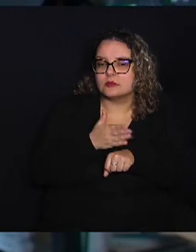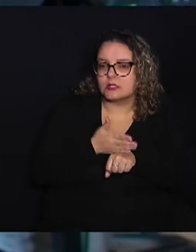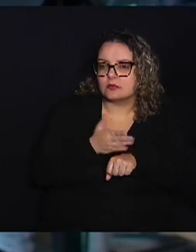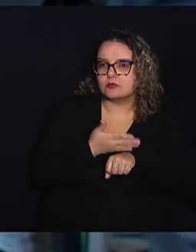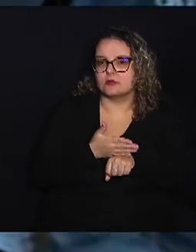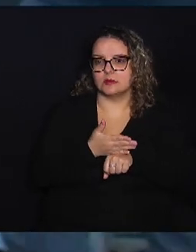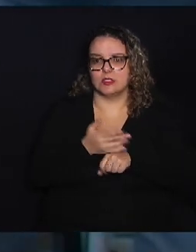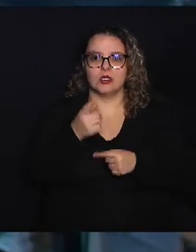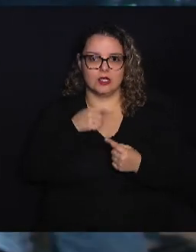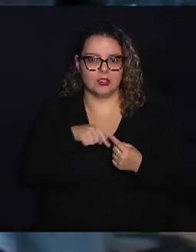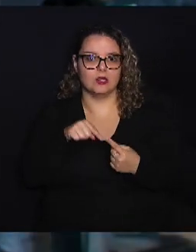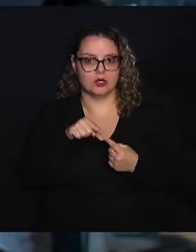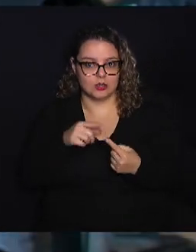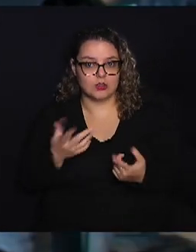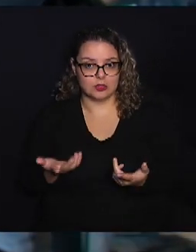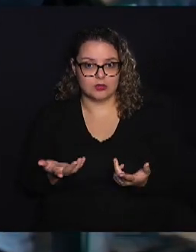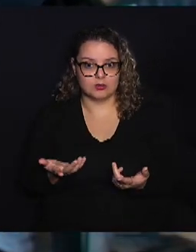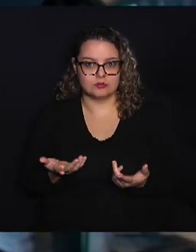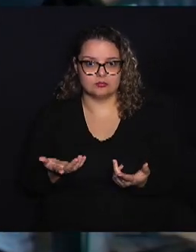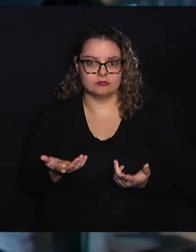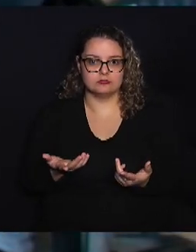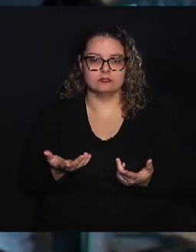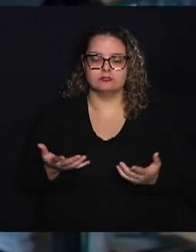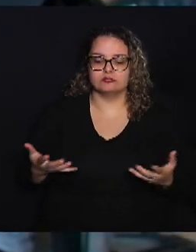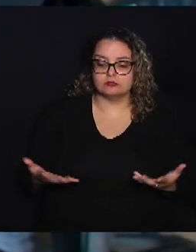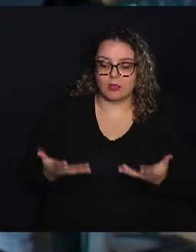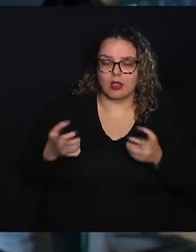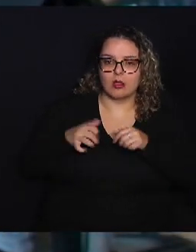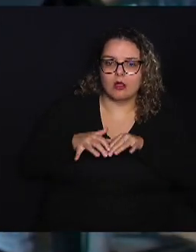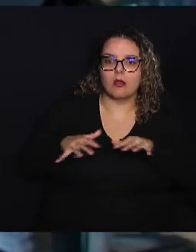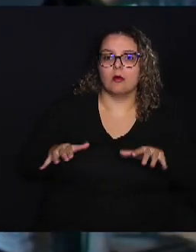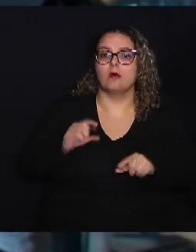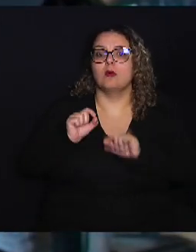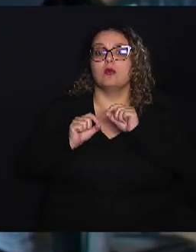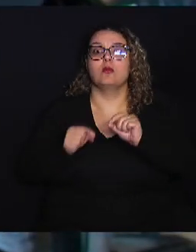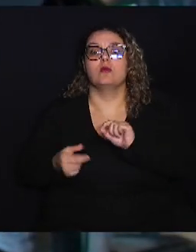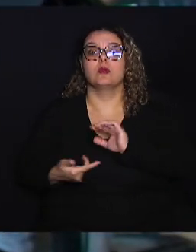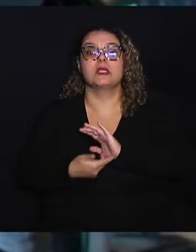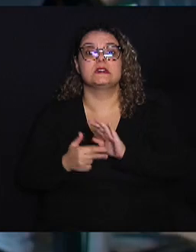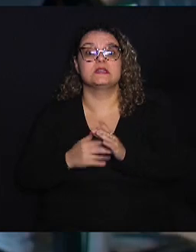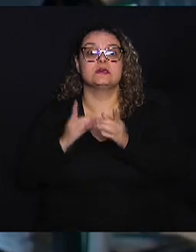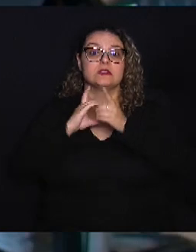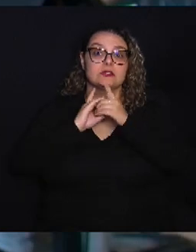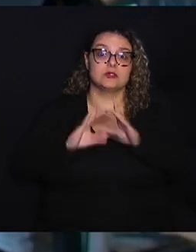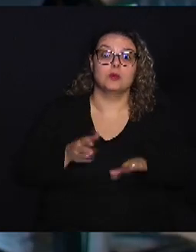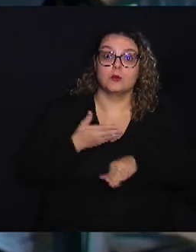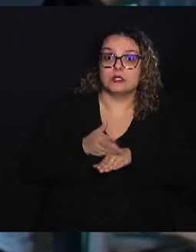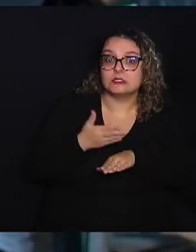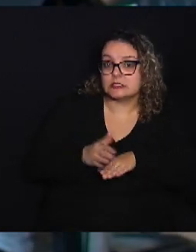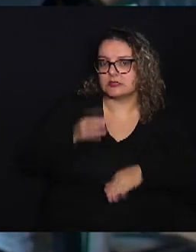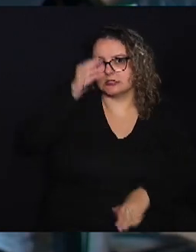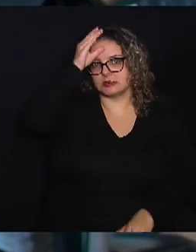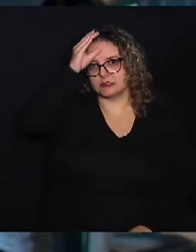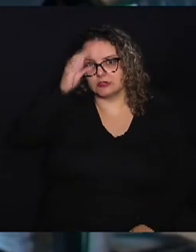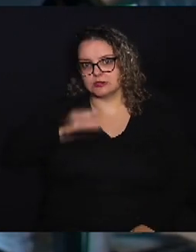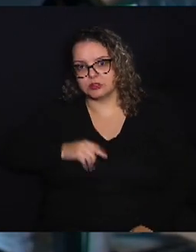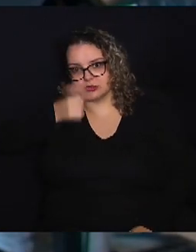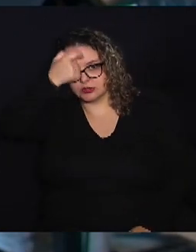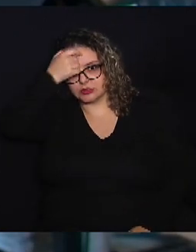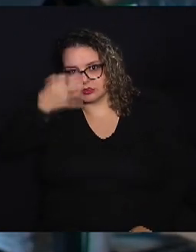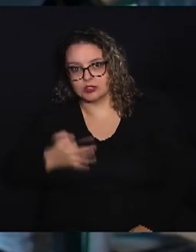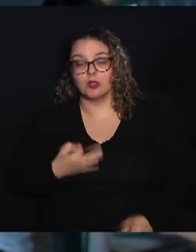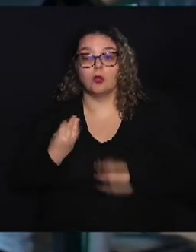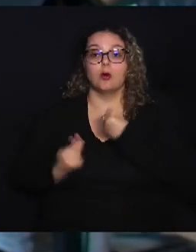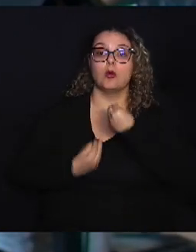e objetiva, sedimentado o que é a democracia, o exercício da cidadania, como que o legislativo